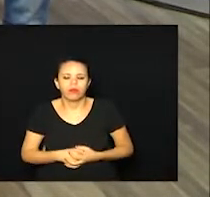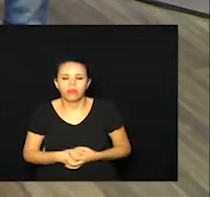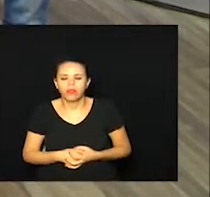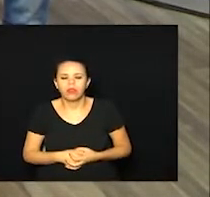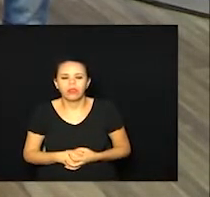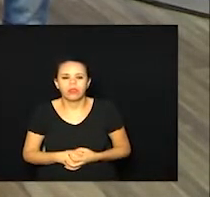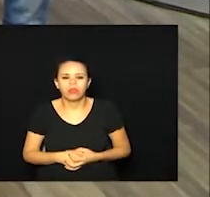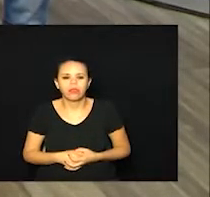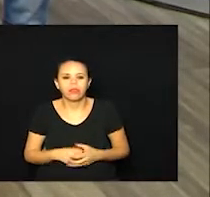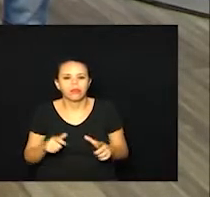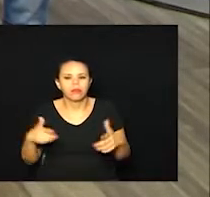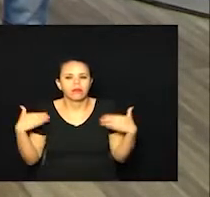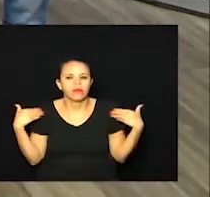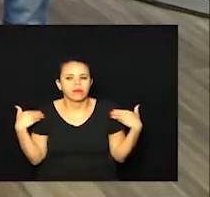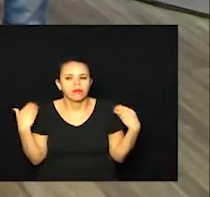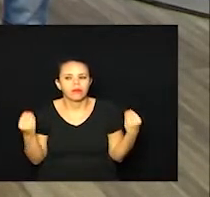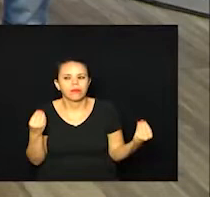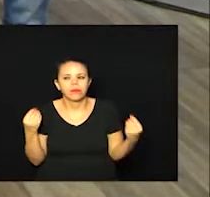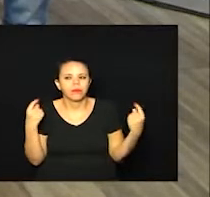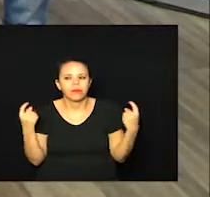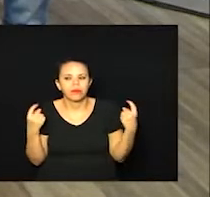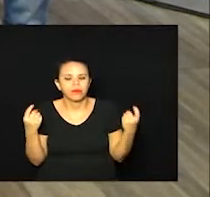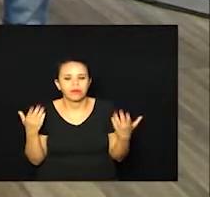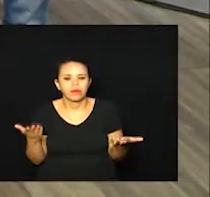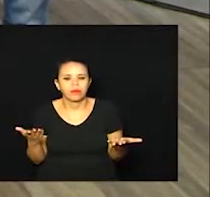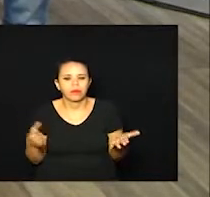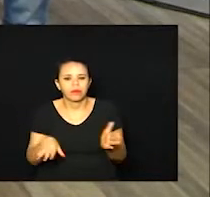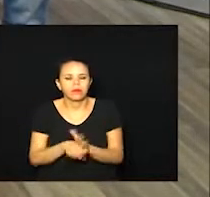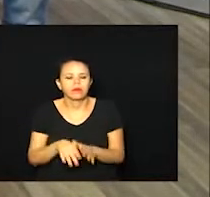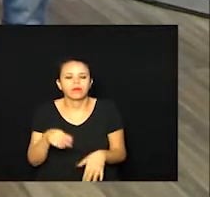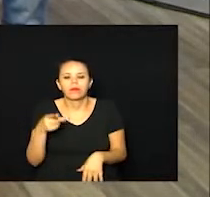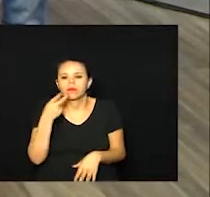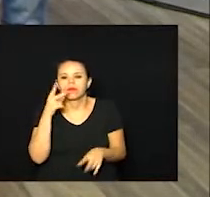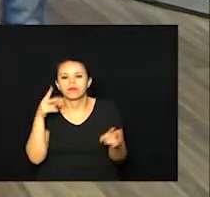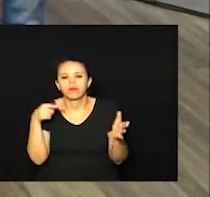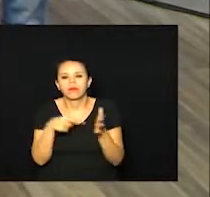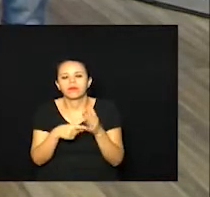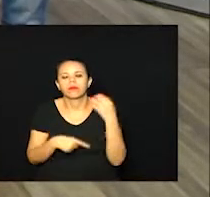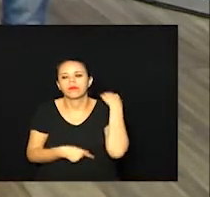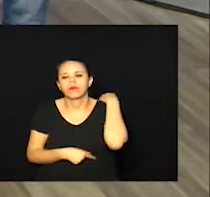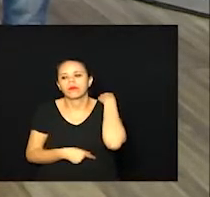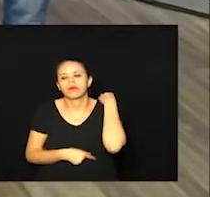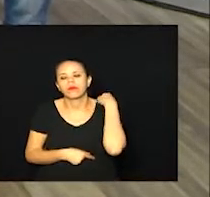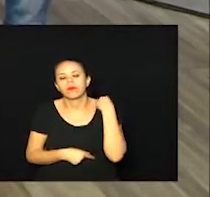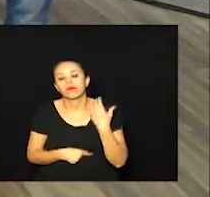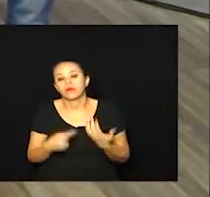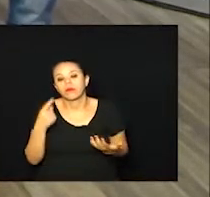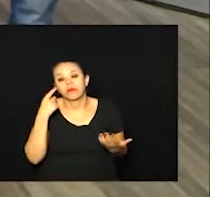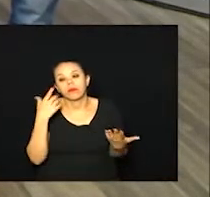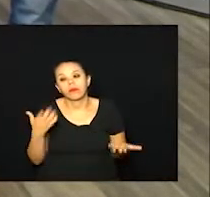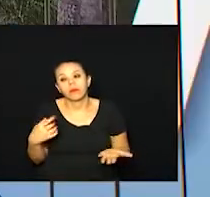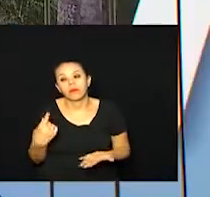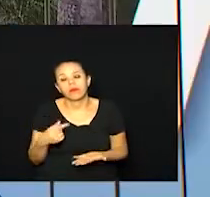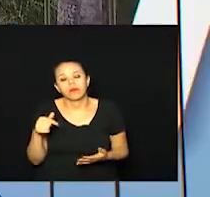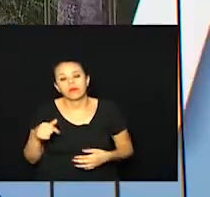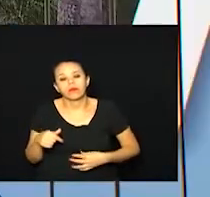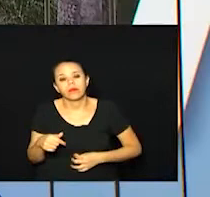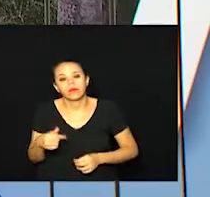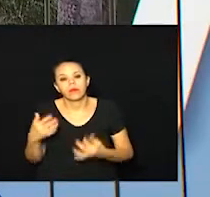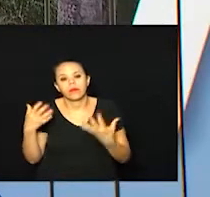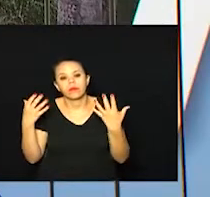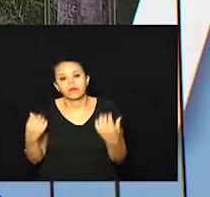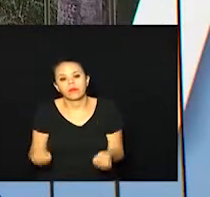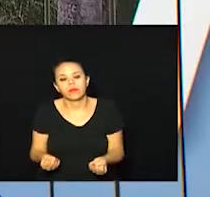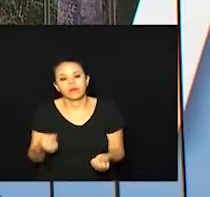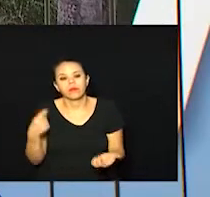espaço de lazer. Qual que é a preocupação? Chegou para o senhor denúncia? Veja só, nós